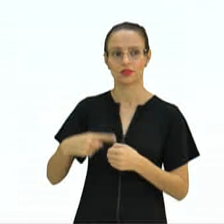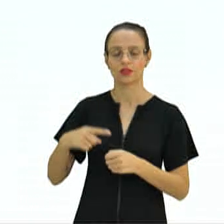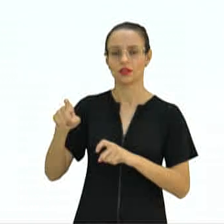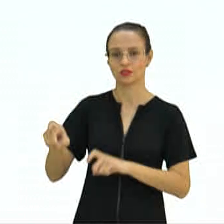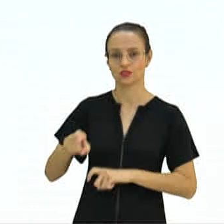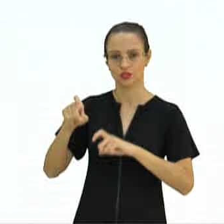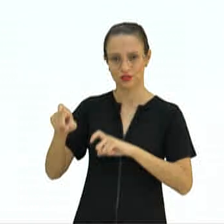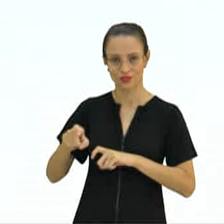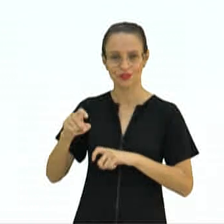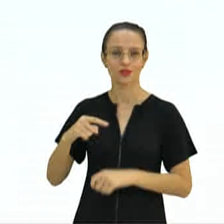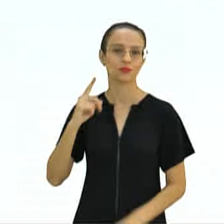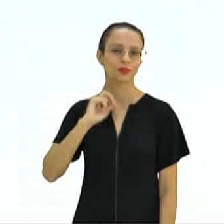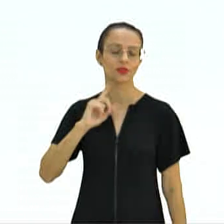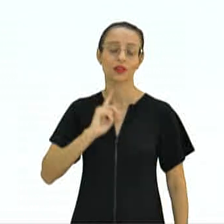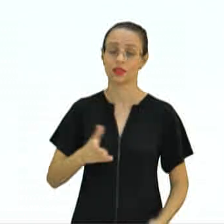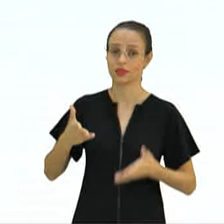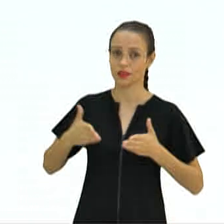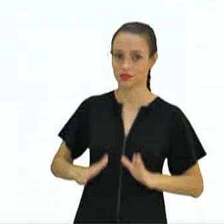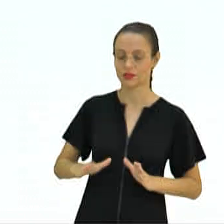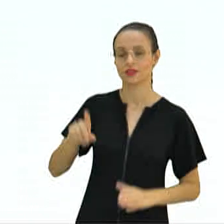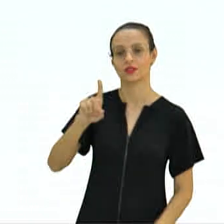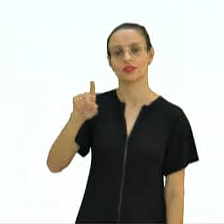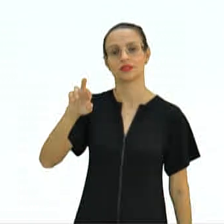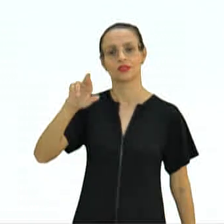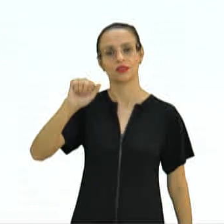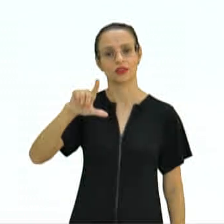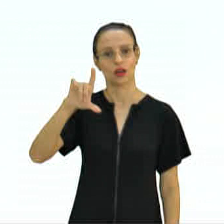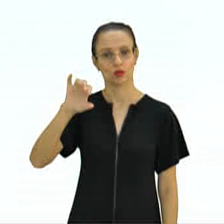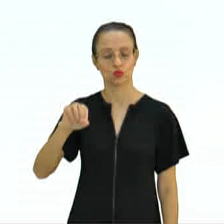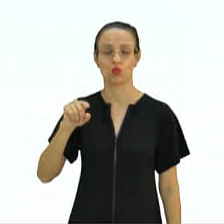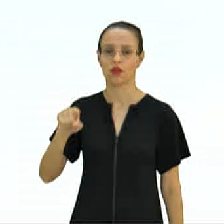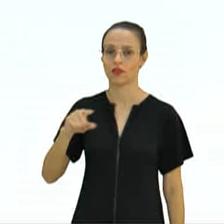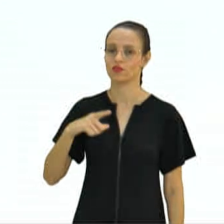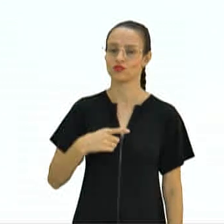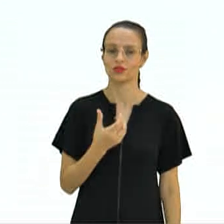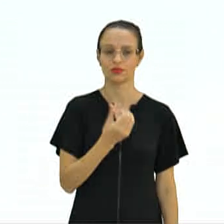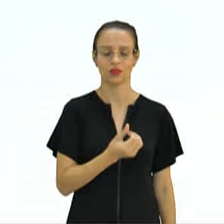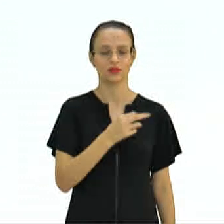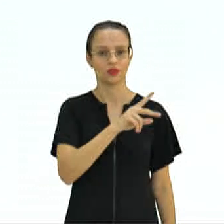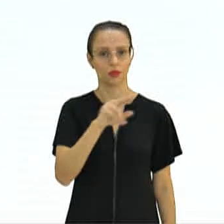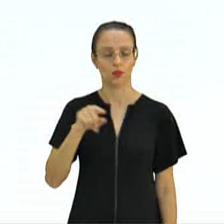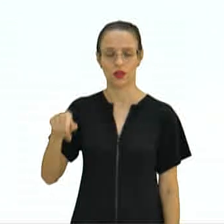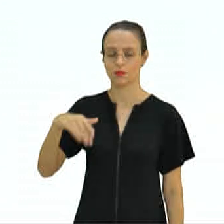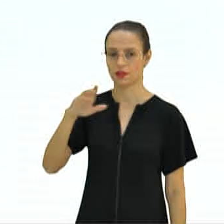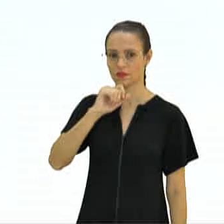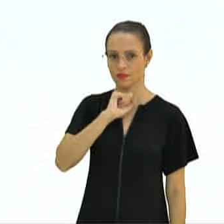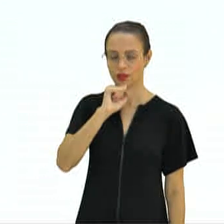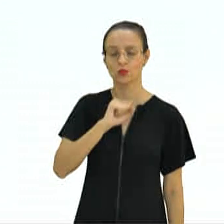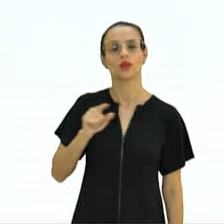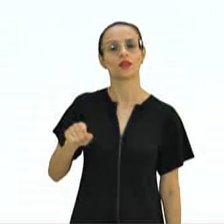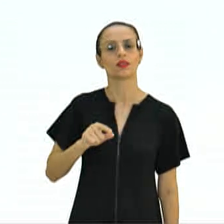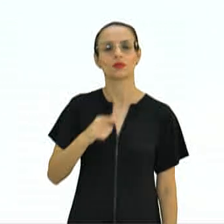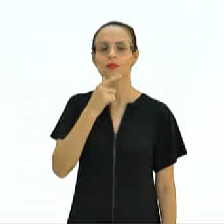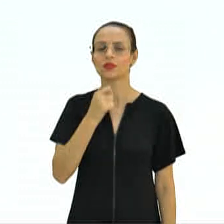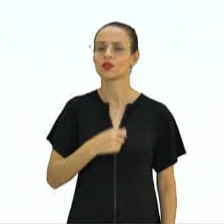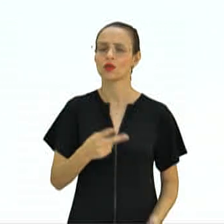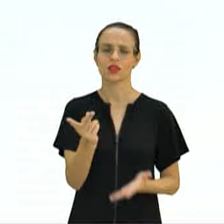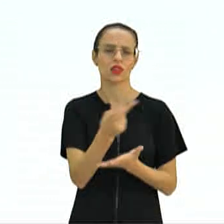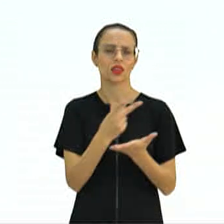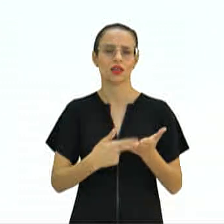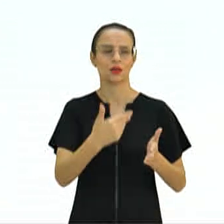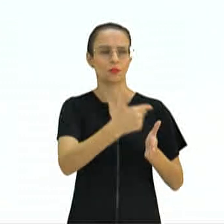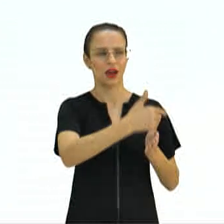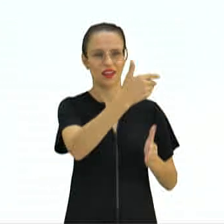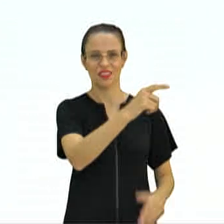nascia Ziraldo Alves Pinto, mais velho entre 7 irmãos. O menino que vivia desenhando nas paredes